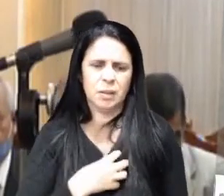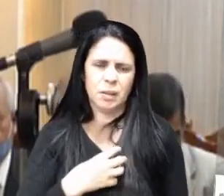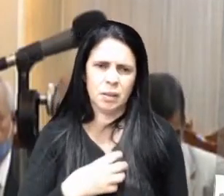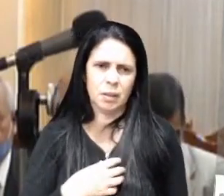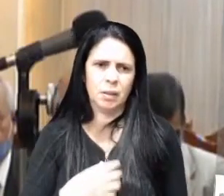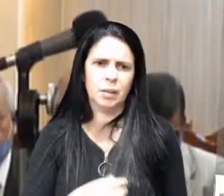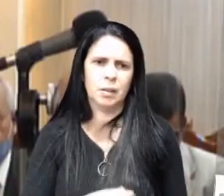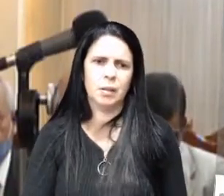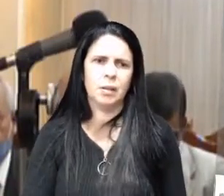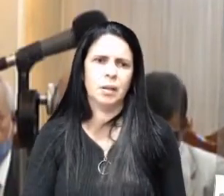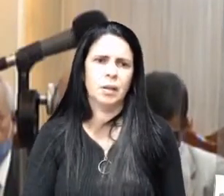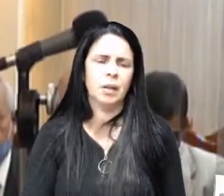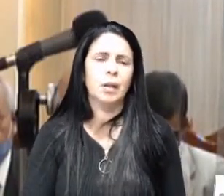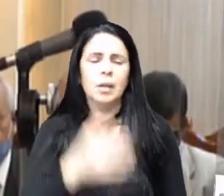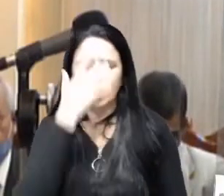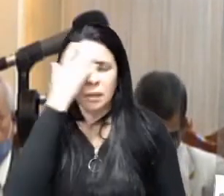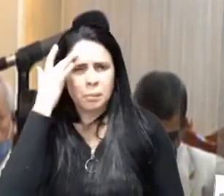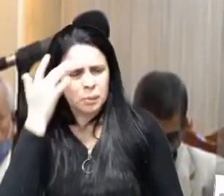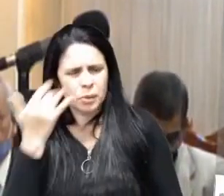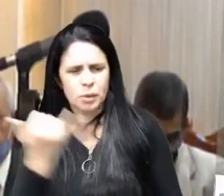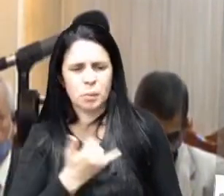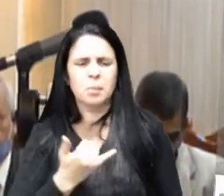saudade daquele tempo que o pau cantava.